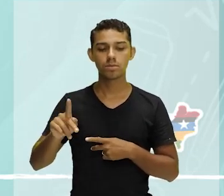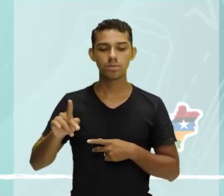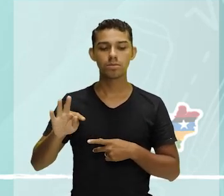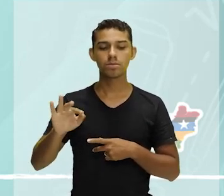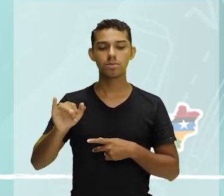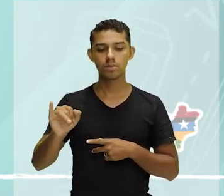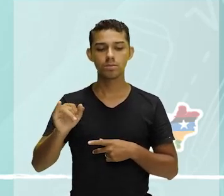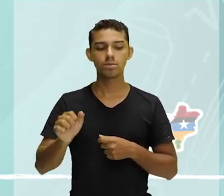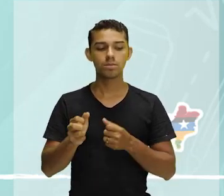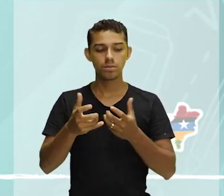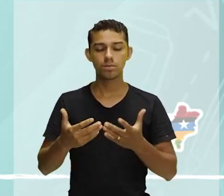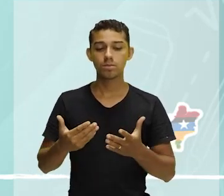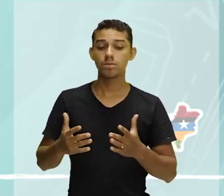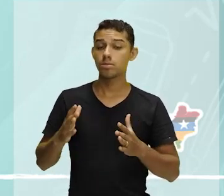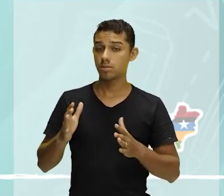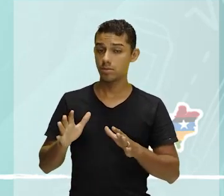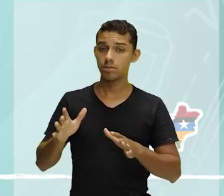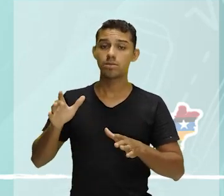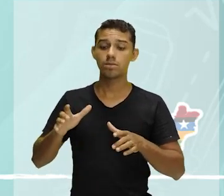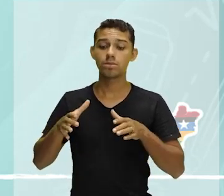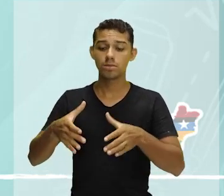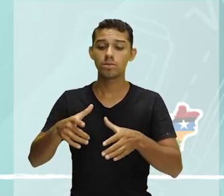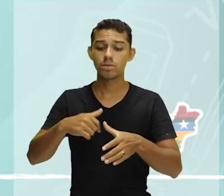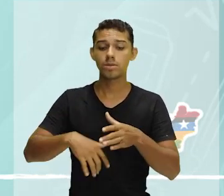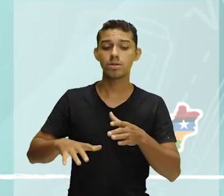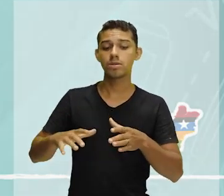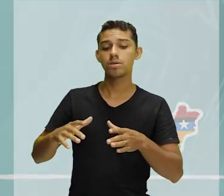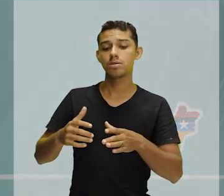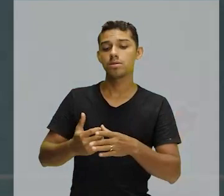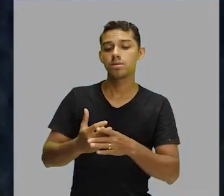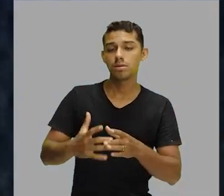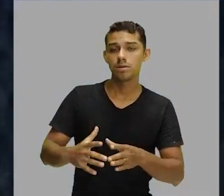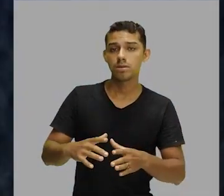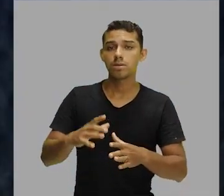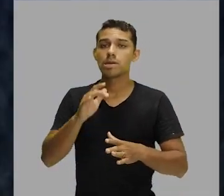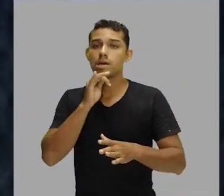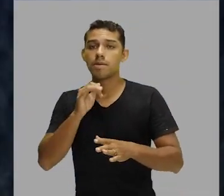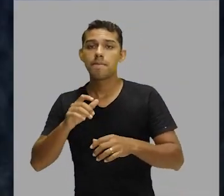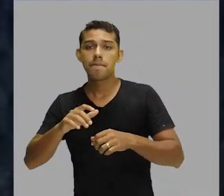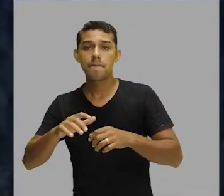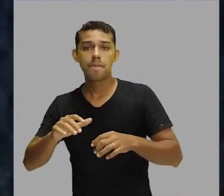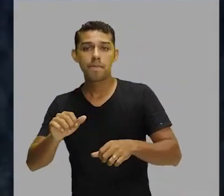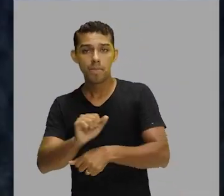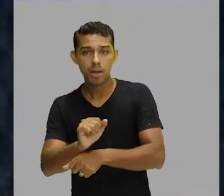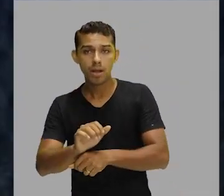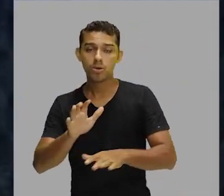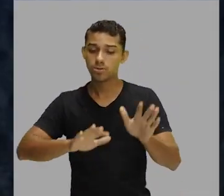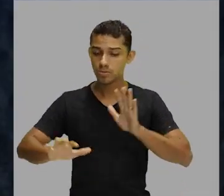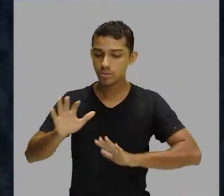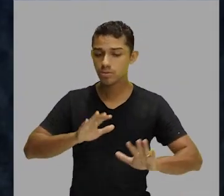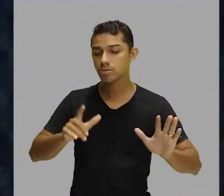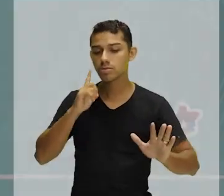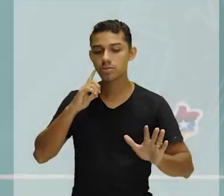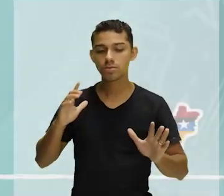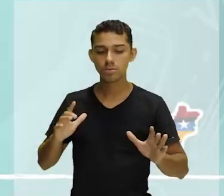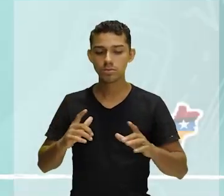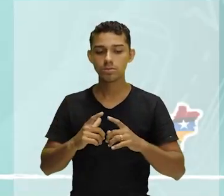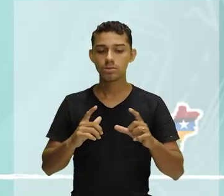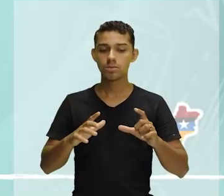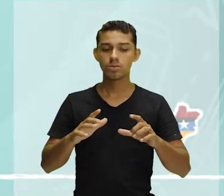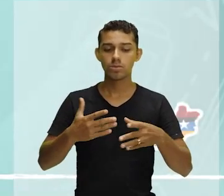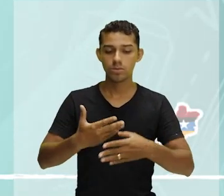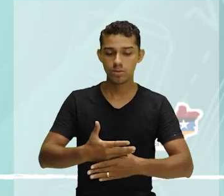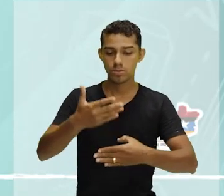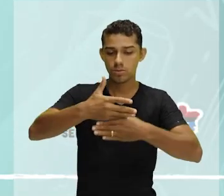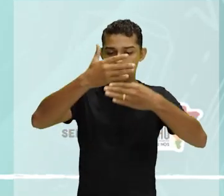interior de garrafas, latas vazias, pneus, por exemplo, tampar a caixa d'água, usar tela de proteção,